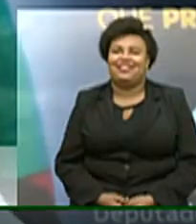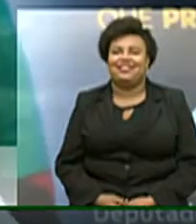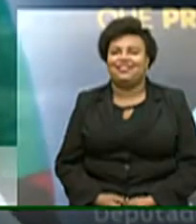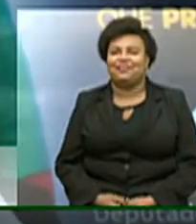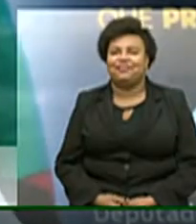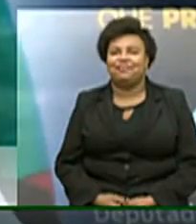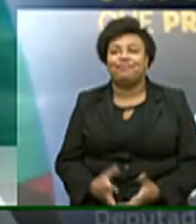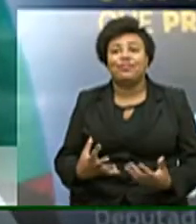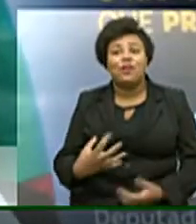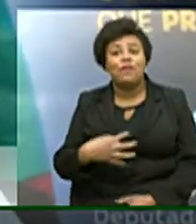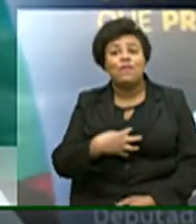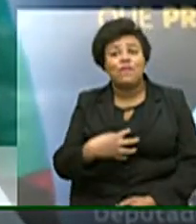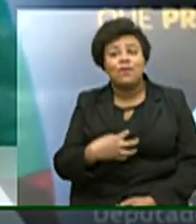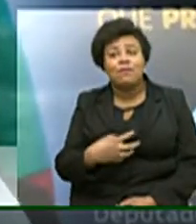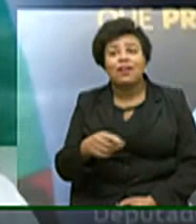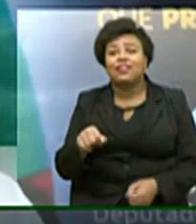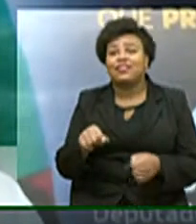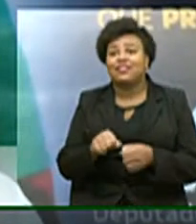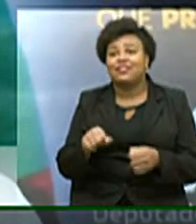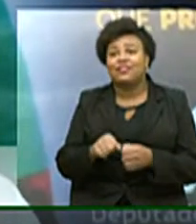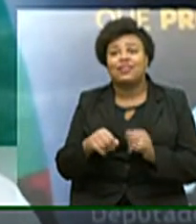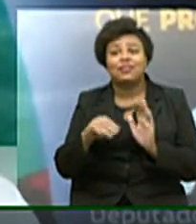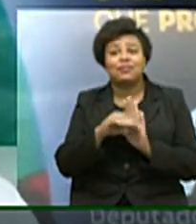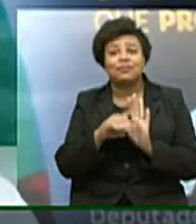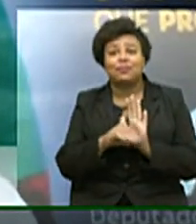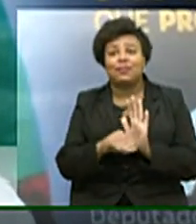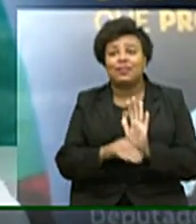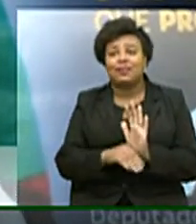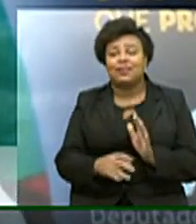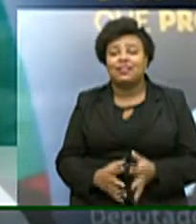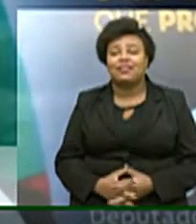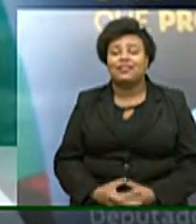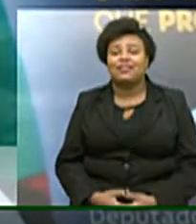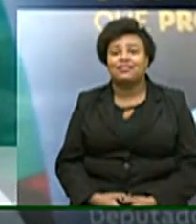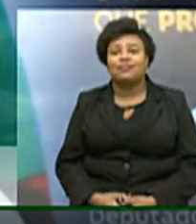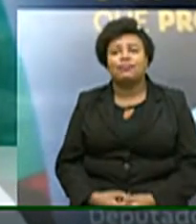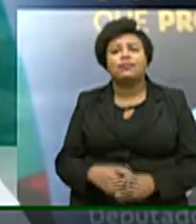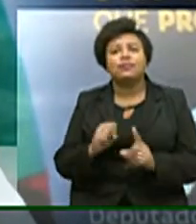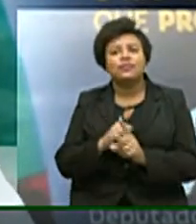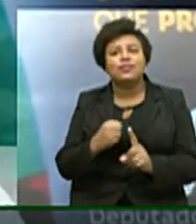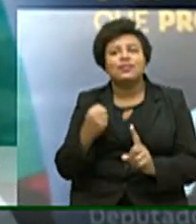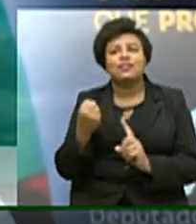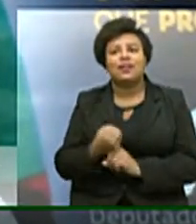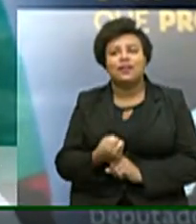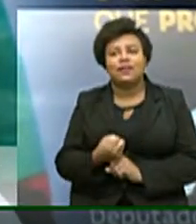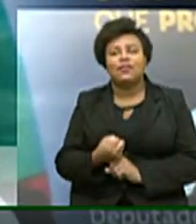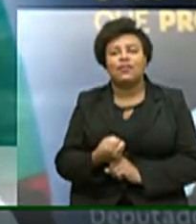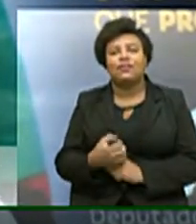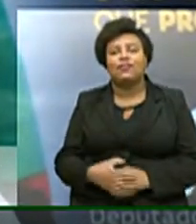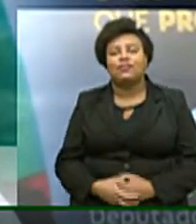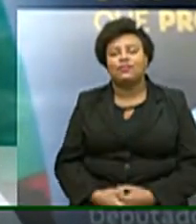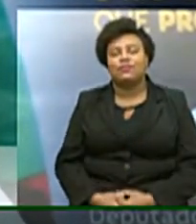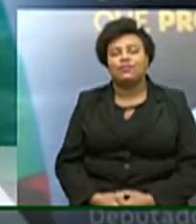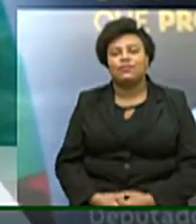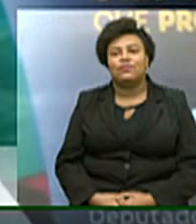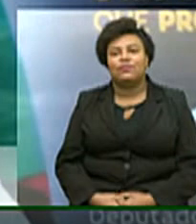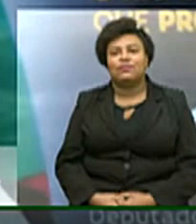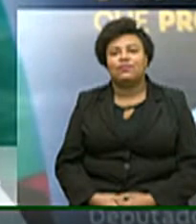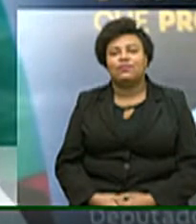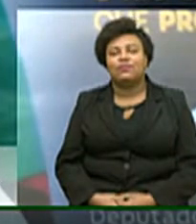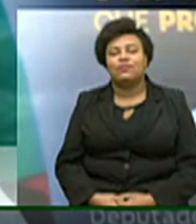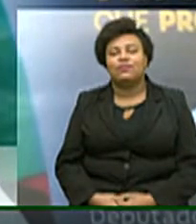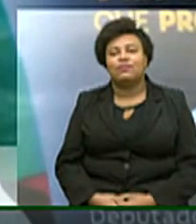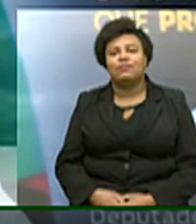o formato que foram feitos os programas sociais, Minha Casa Minha Vida,